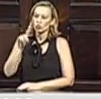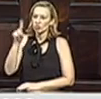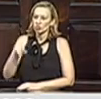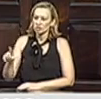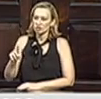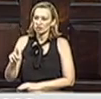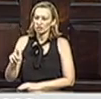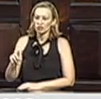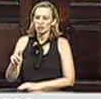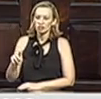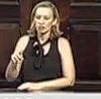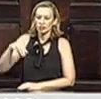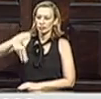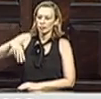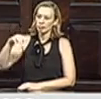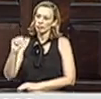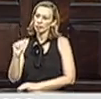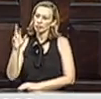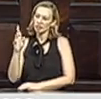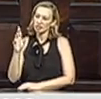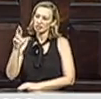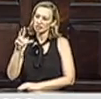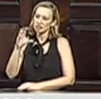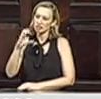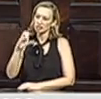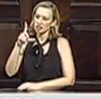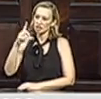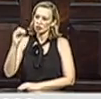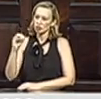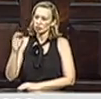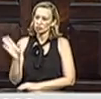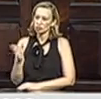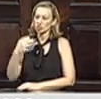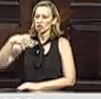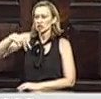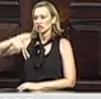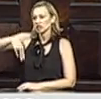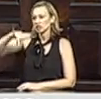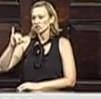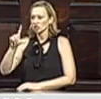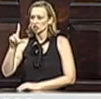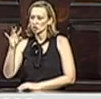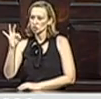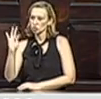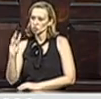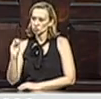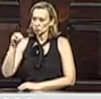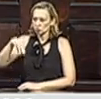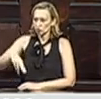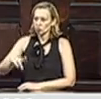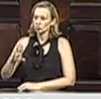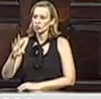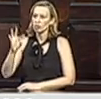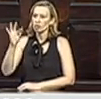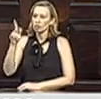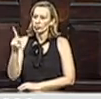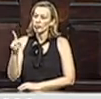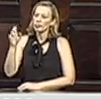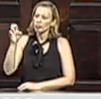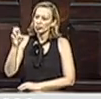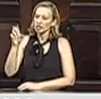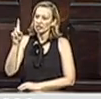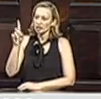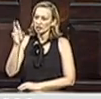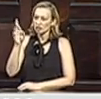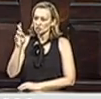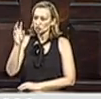Márcio Canela, Márcio Pacheco, Marcos Abraão, Marcos Miller, Milton Rangel, Nelson Gonçalves, Pedro Augusto, Rafael Pisciani,